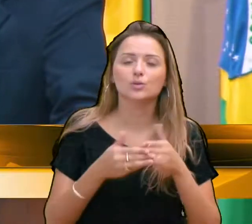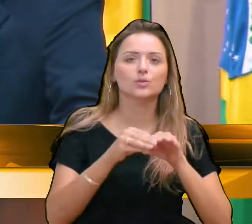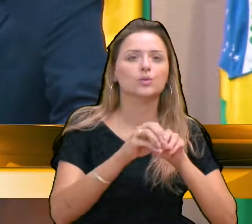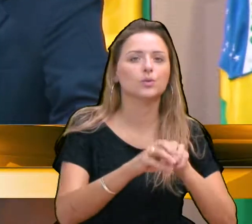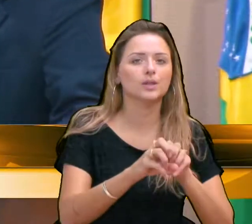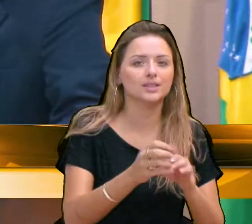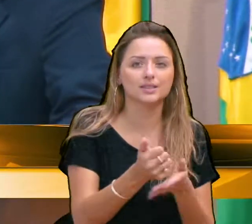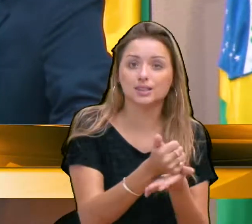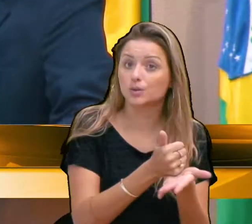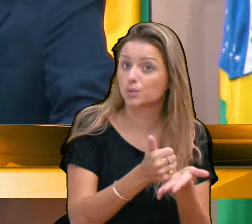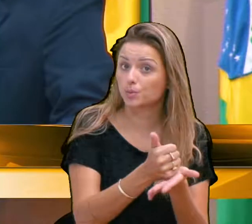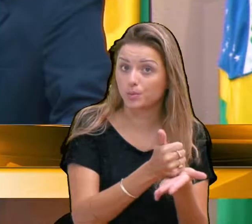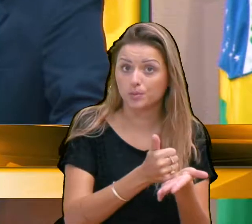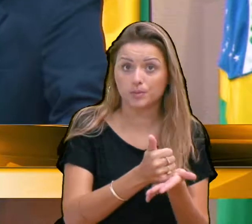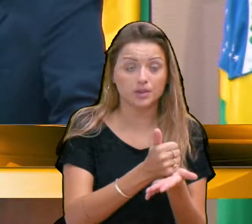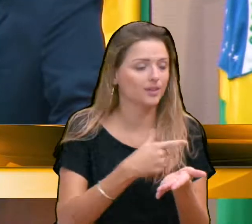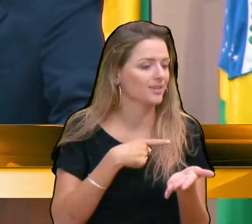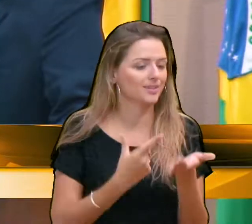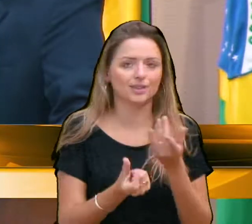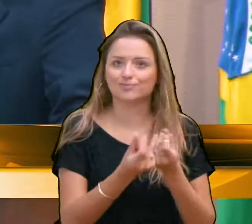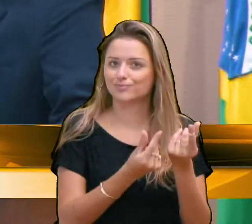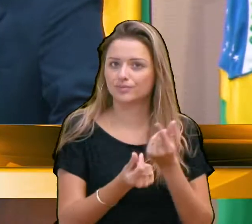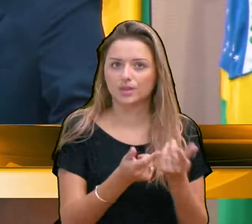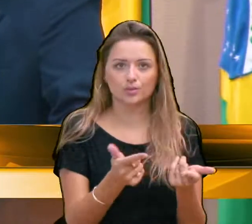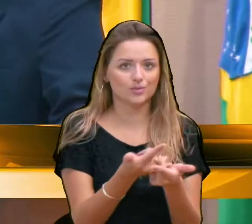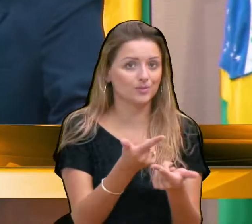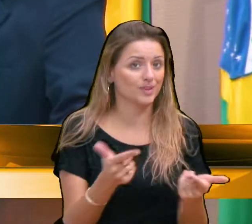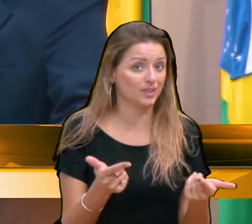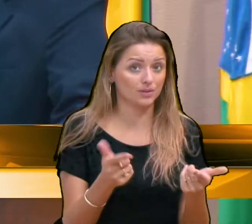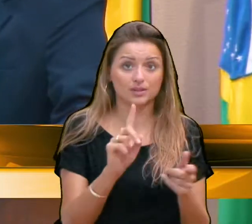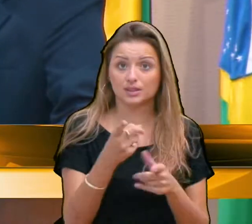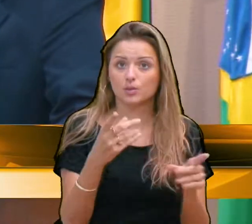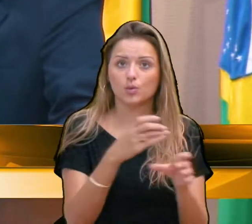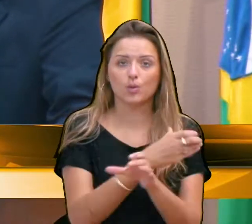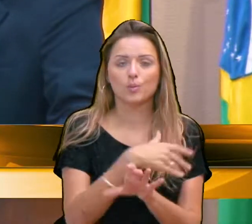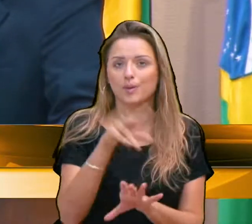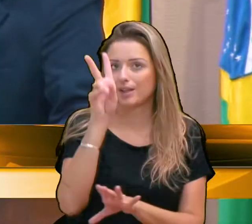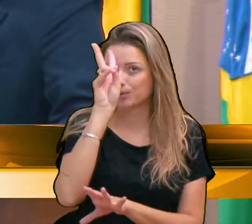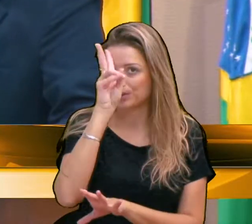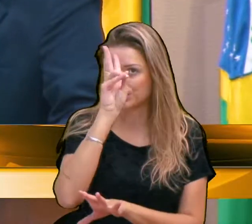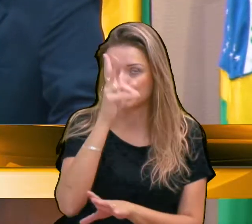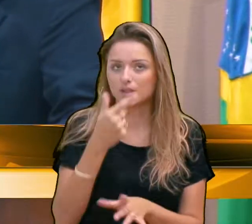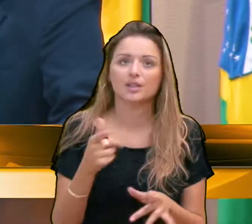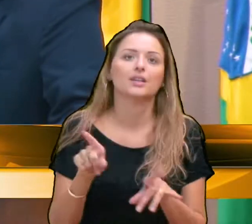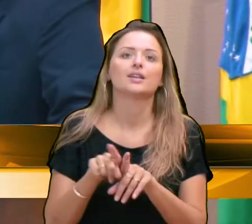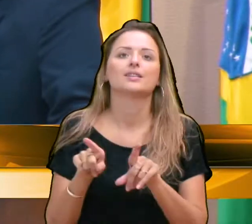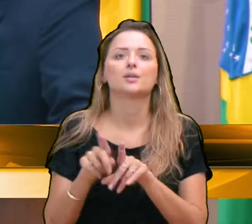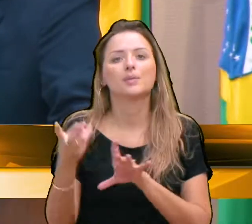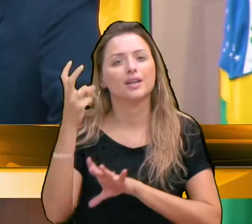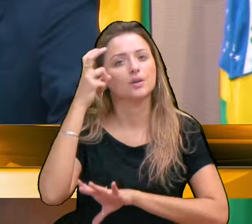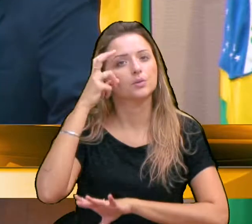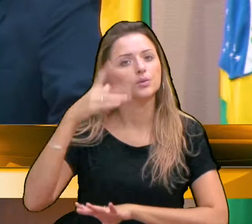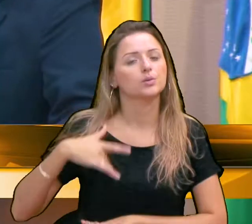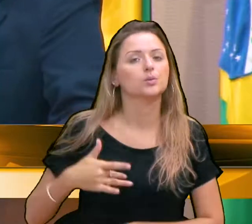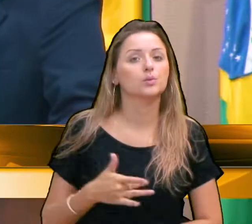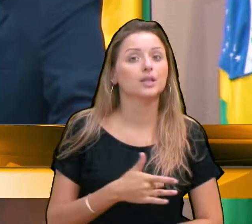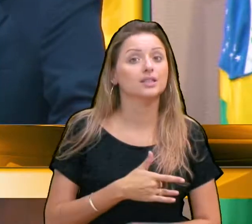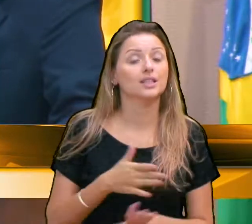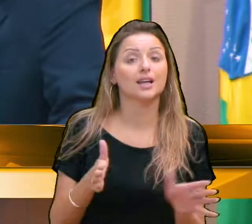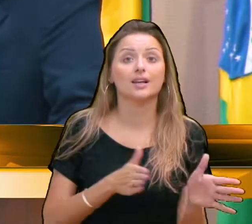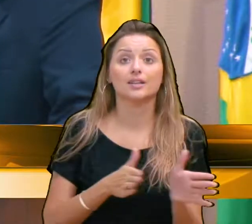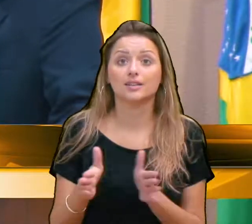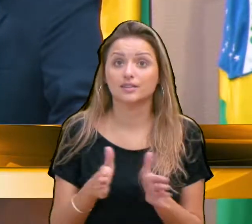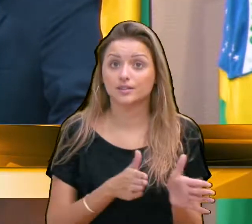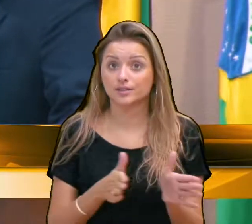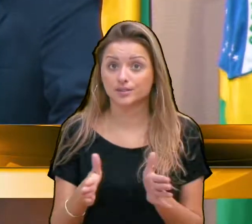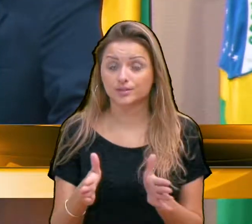educação básica, que muitos não têm, não concluem, não têm acesso, a questão de cultura, saúde,